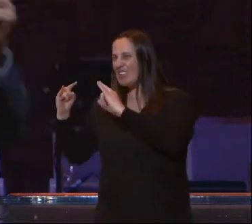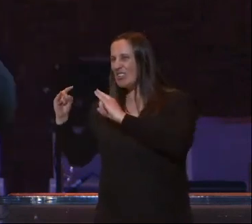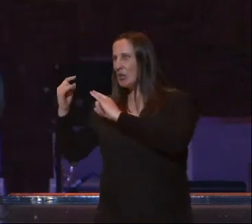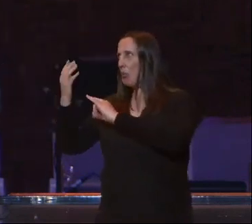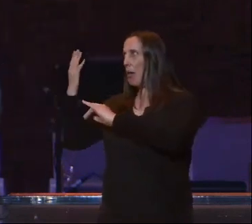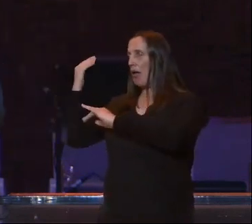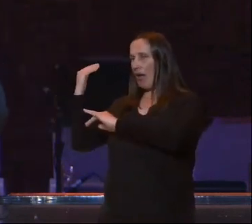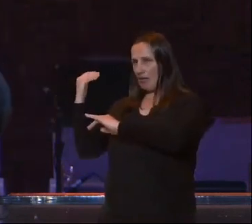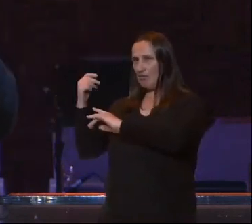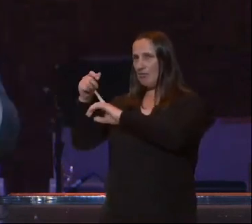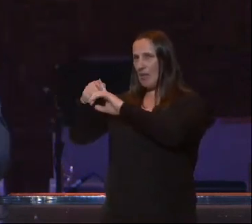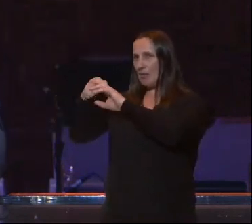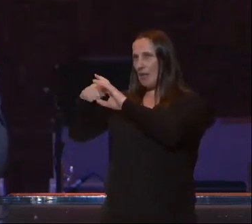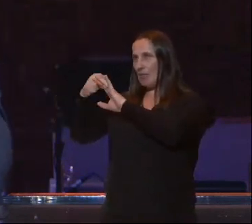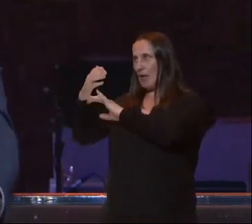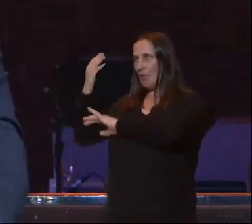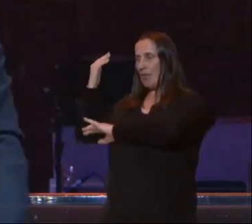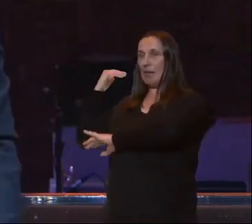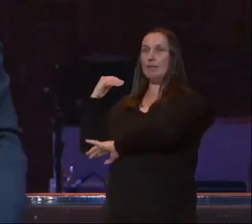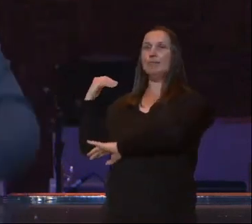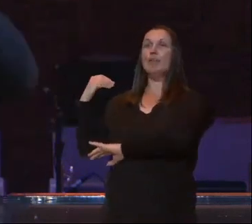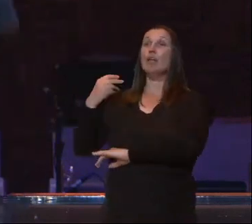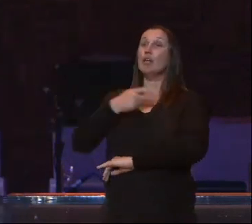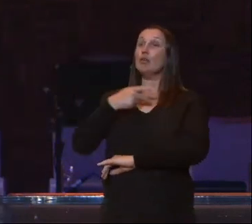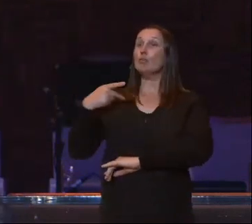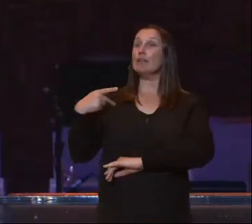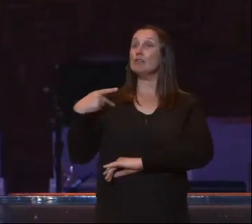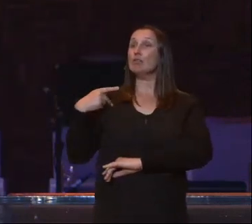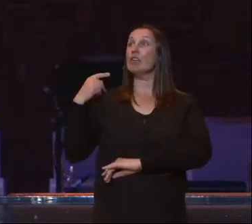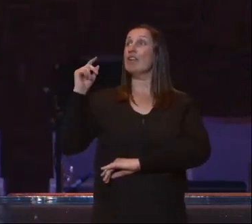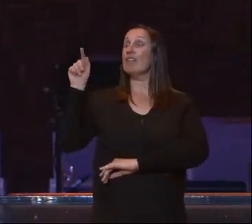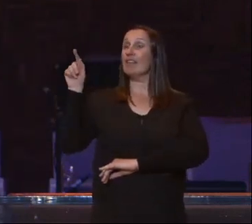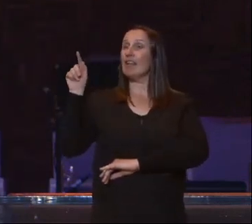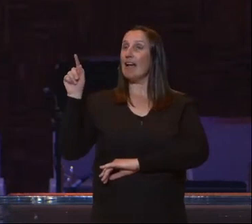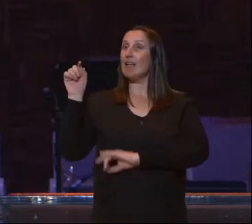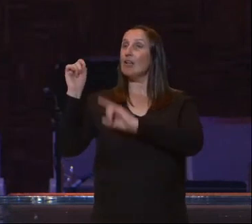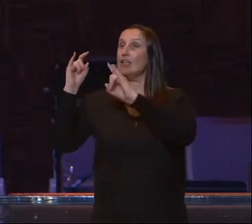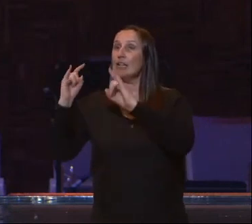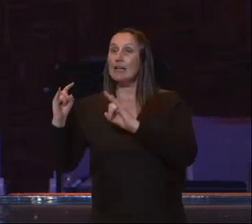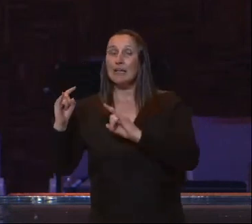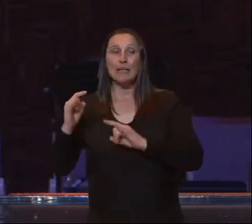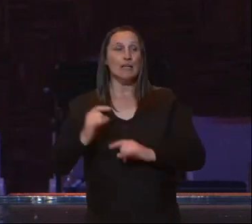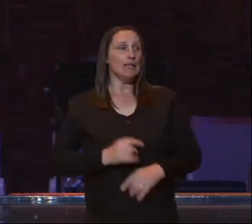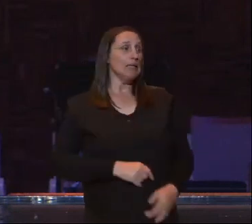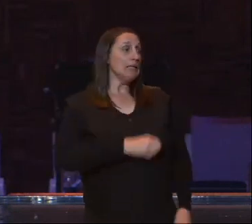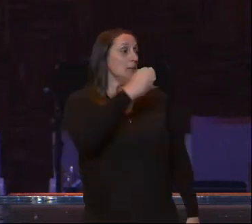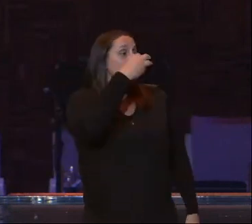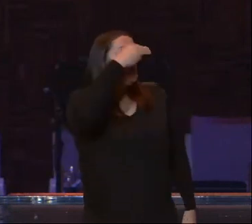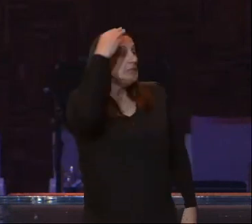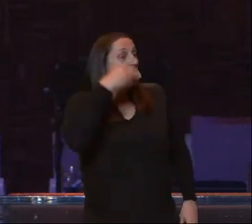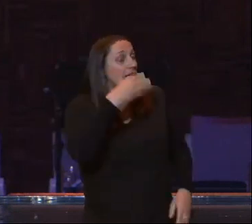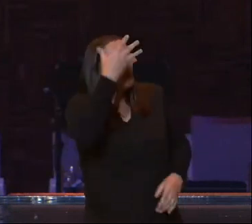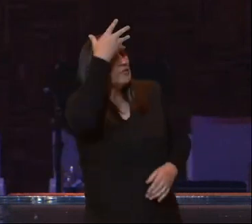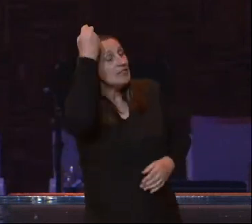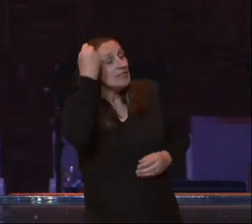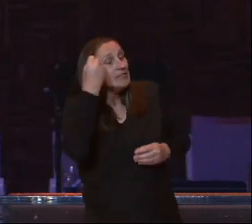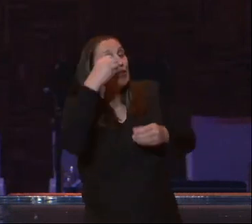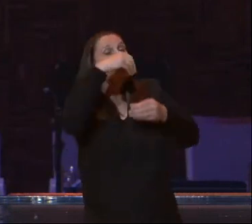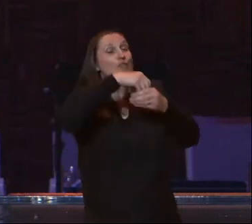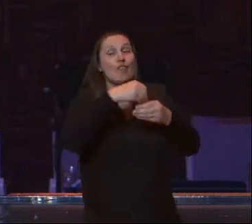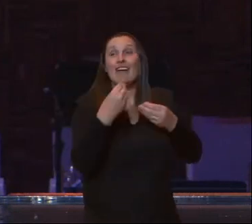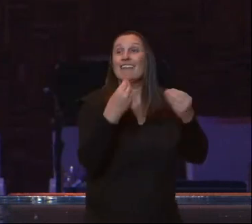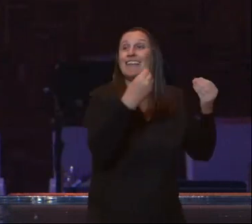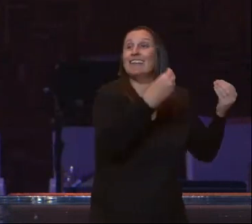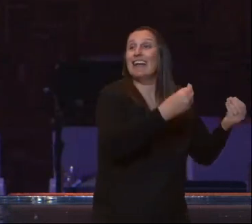o pastor, naquele dia estava no elevador, falou, Michel, eu esqueci de te dar uma oferta. Ele